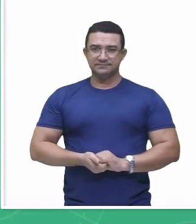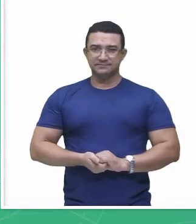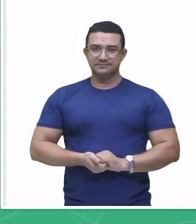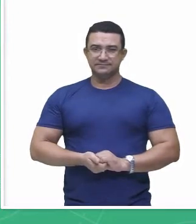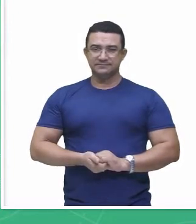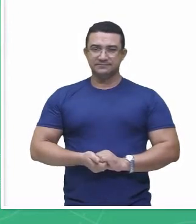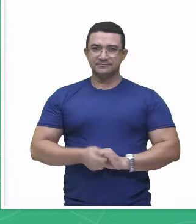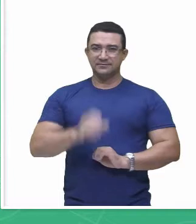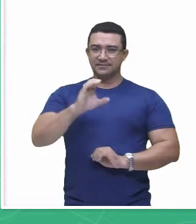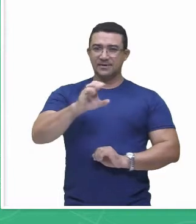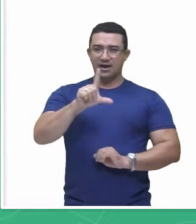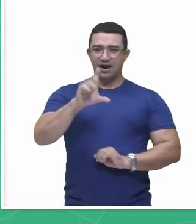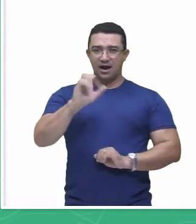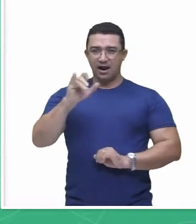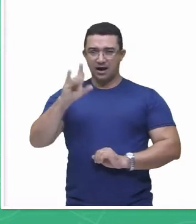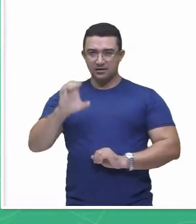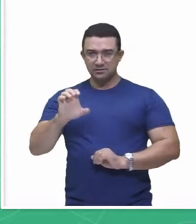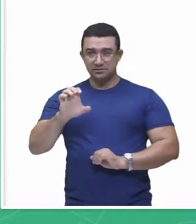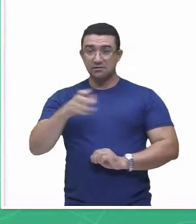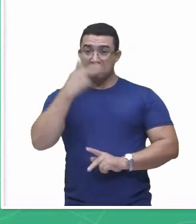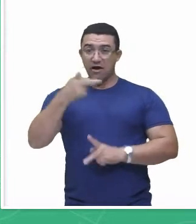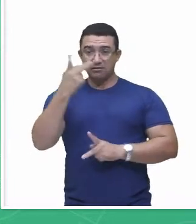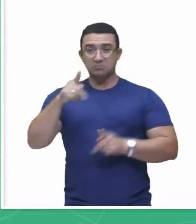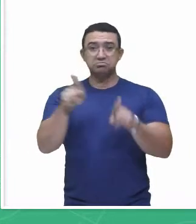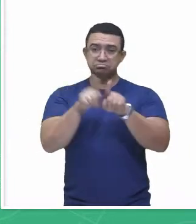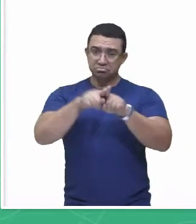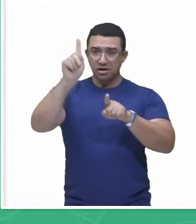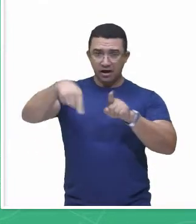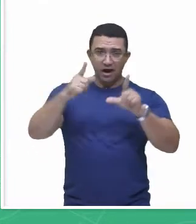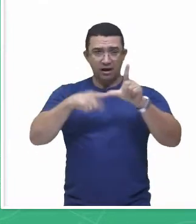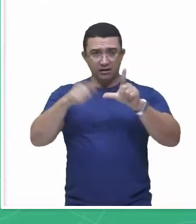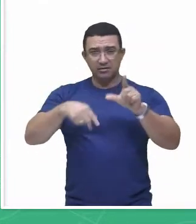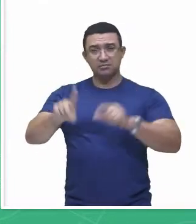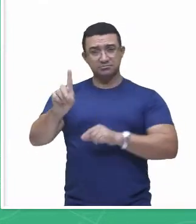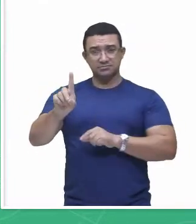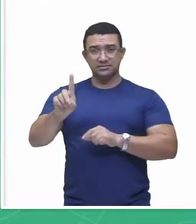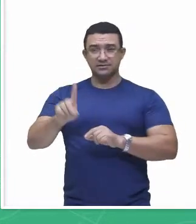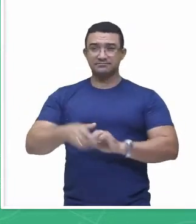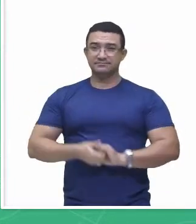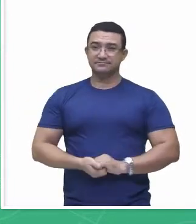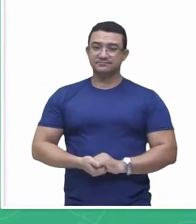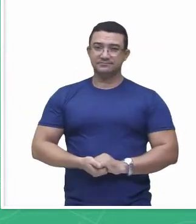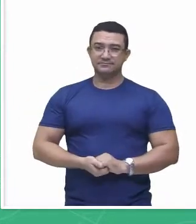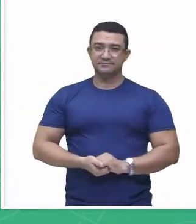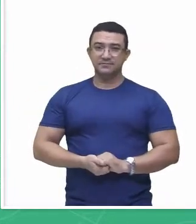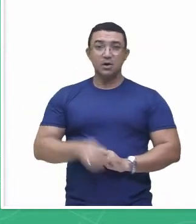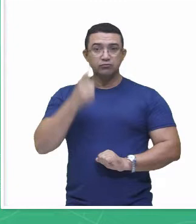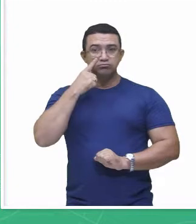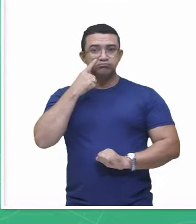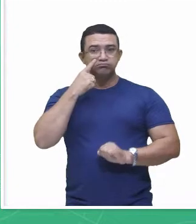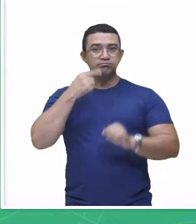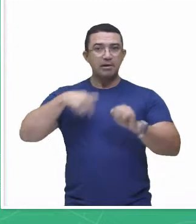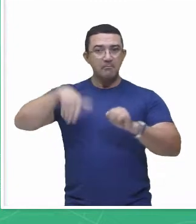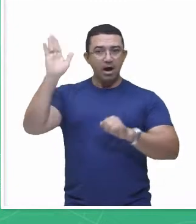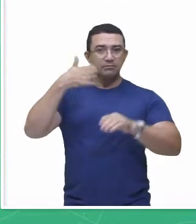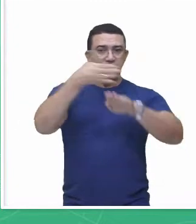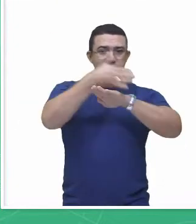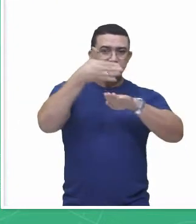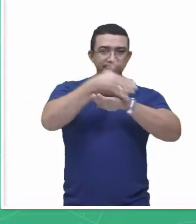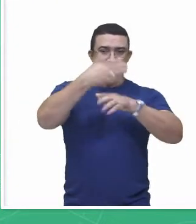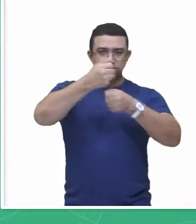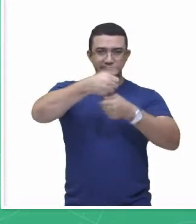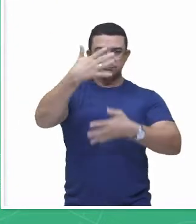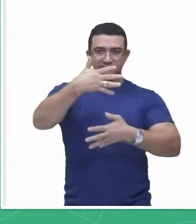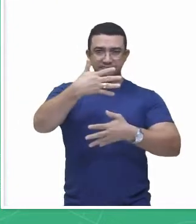A Cleice está falando que é a letra D também. Vamos ver, temos mais participação? Cleice